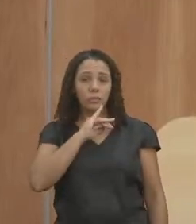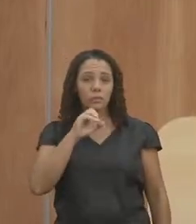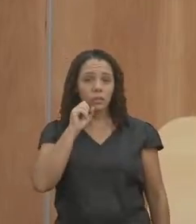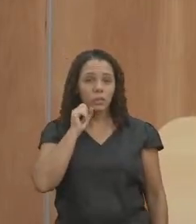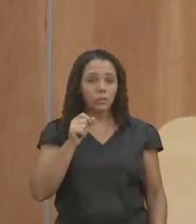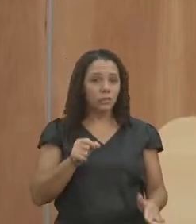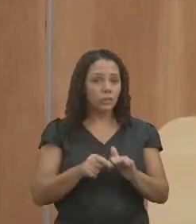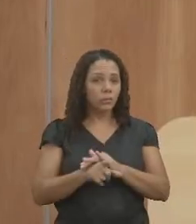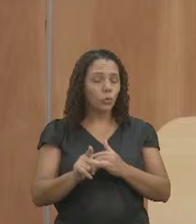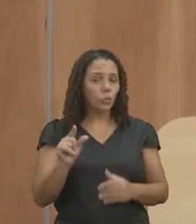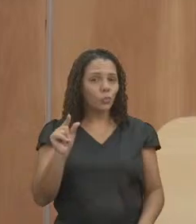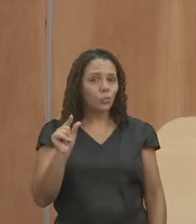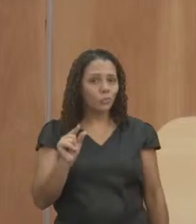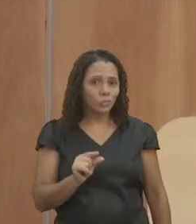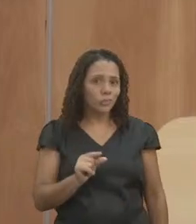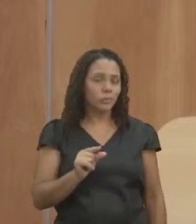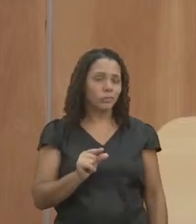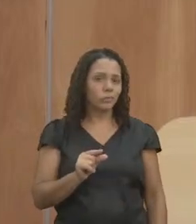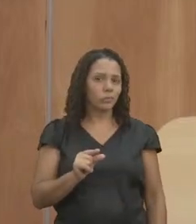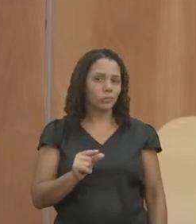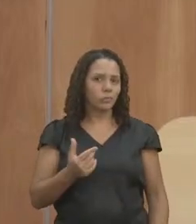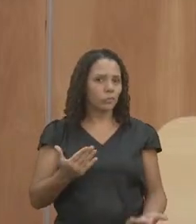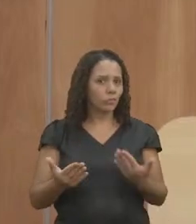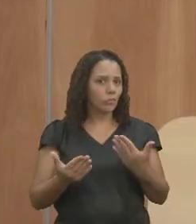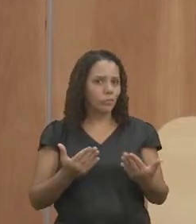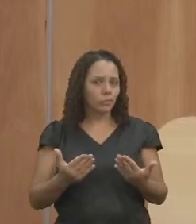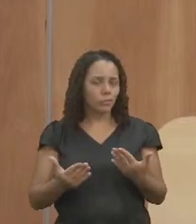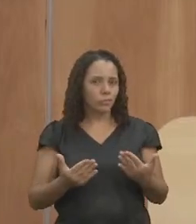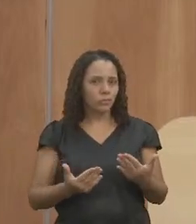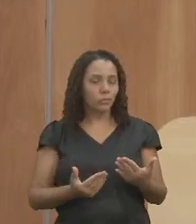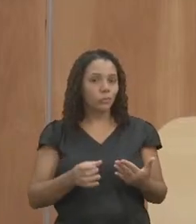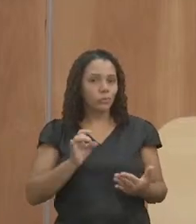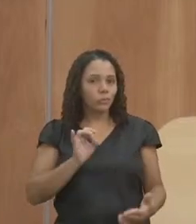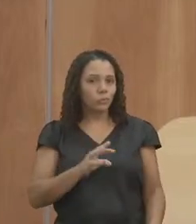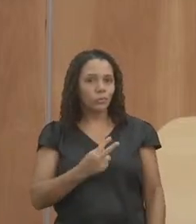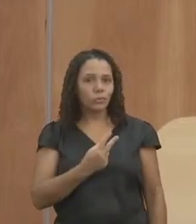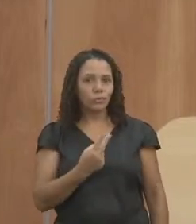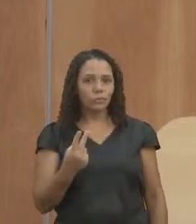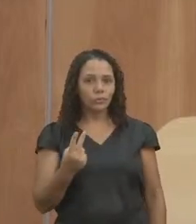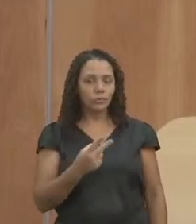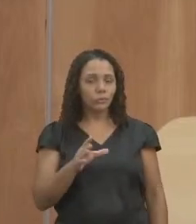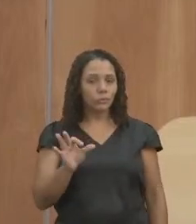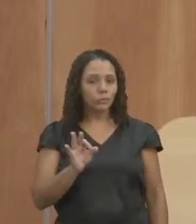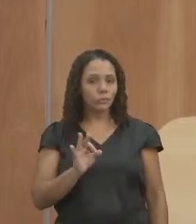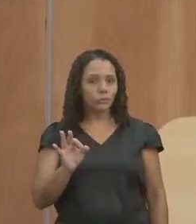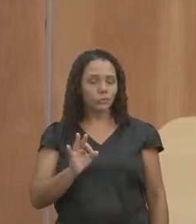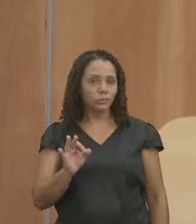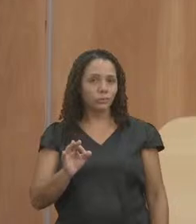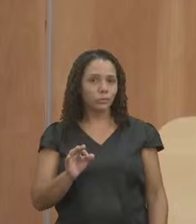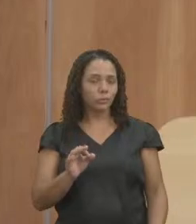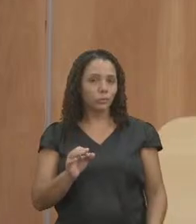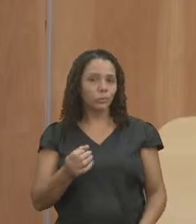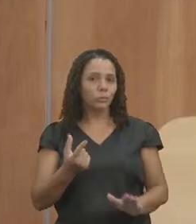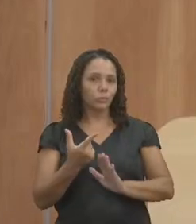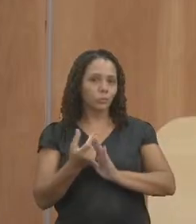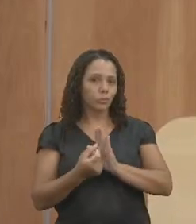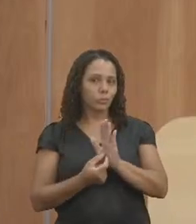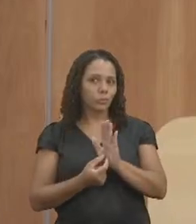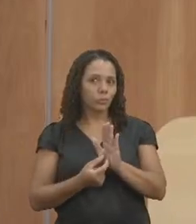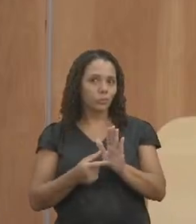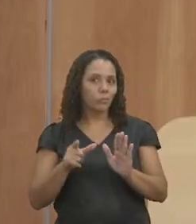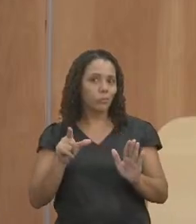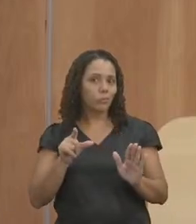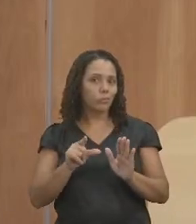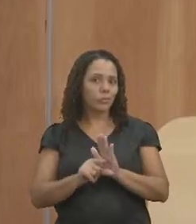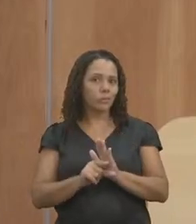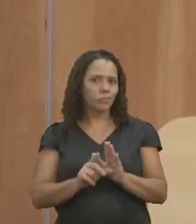Hamilton. O Isaías aplicou 22% do orçamento na educação até o fim do ano passado. Repito, menos do que o Hamilton. E